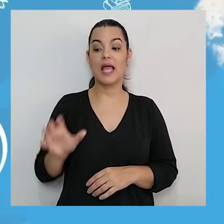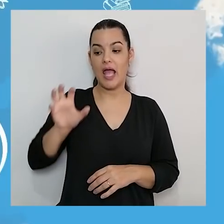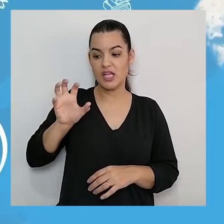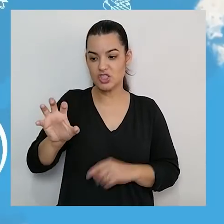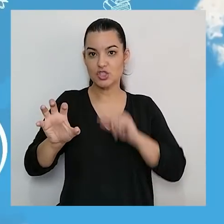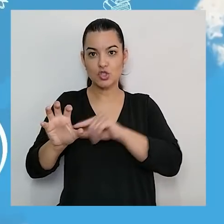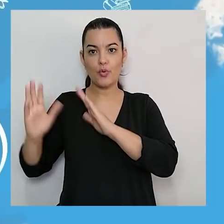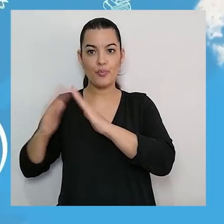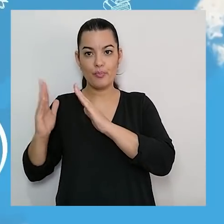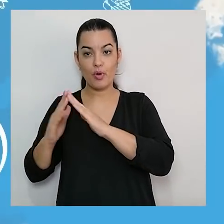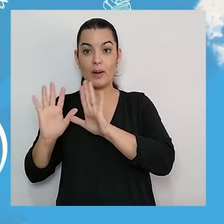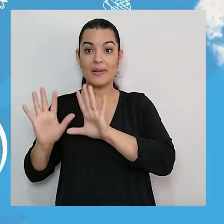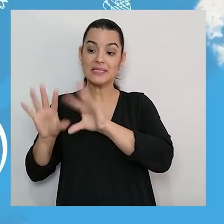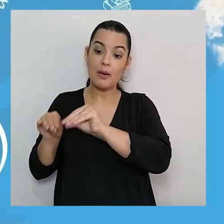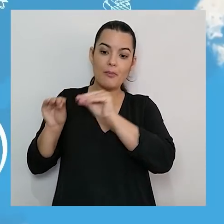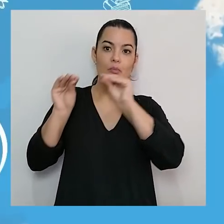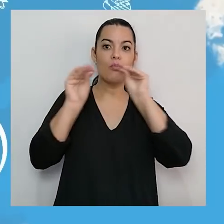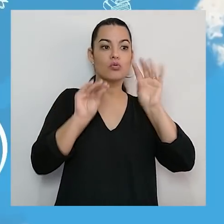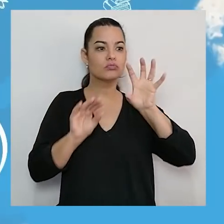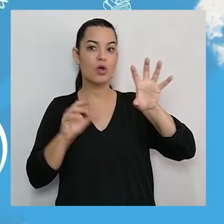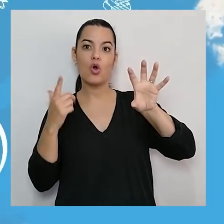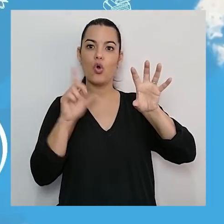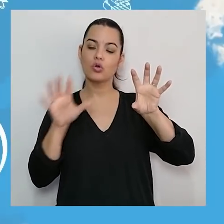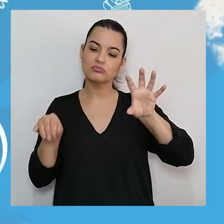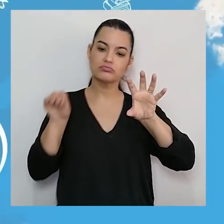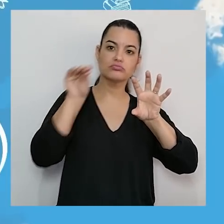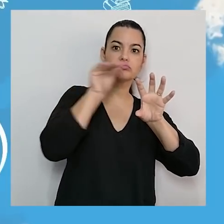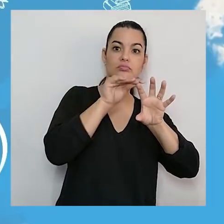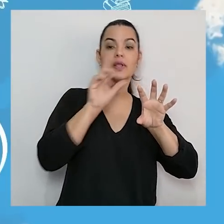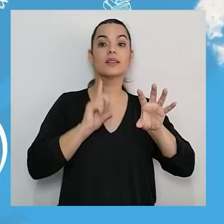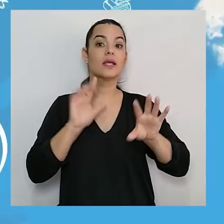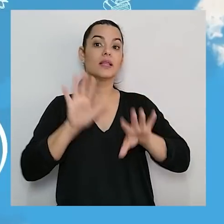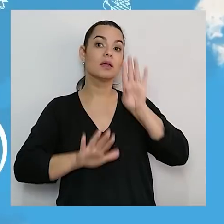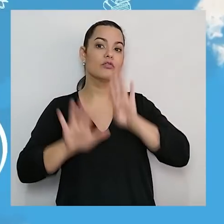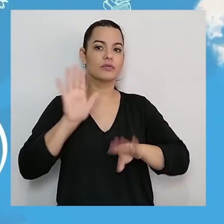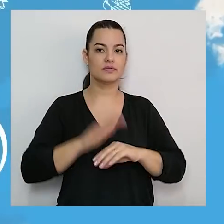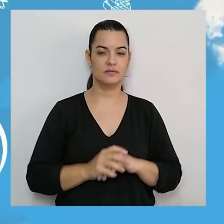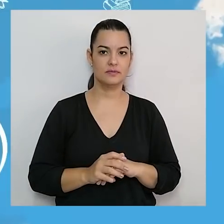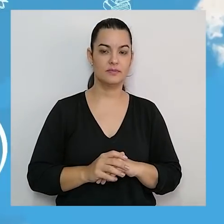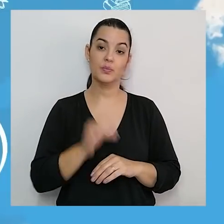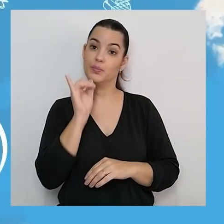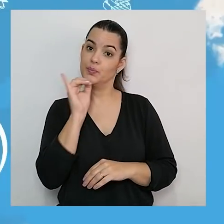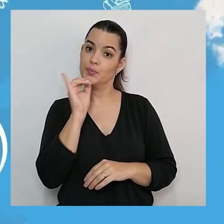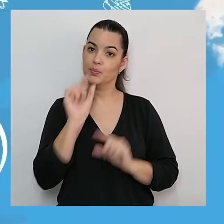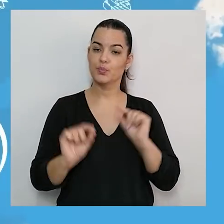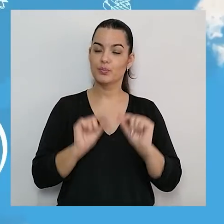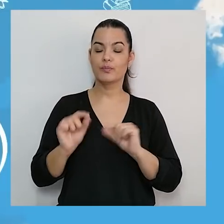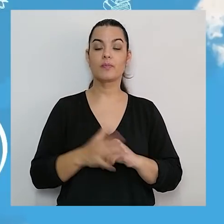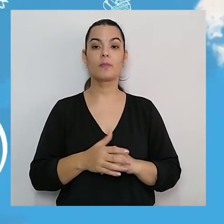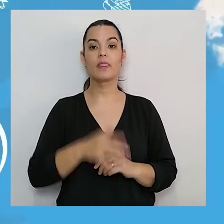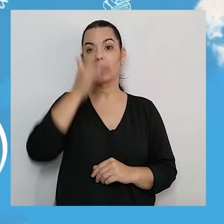uma região e indo para outra, então nós podemos ter, por exemplo, as